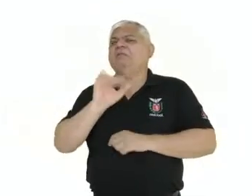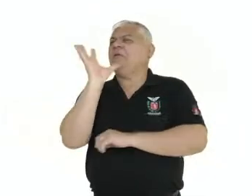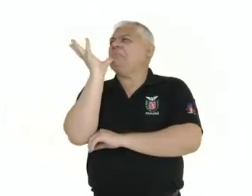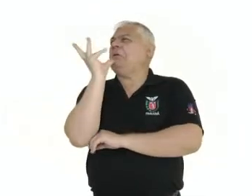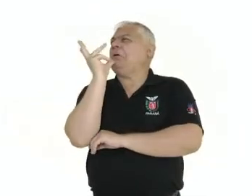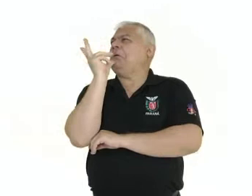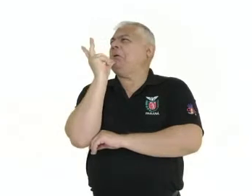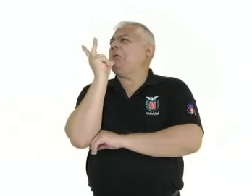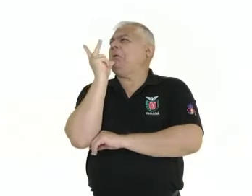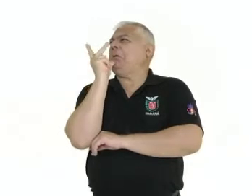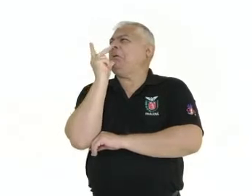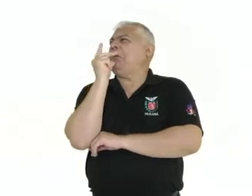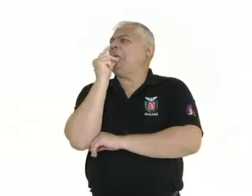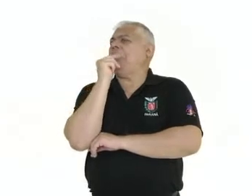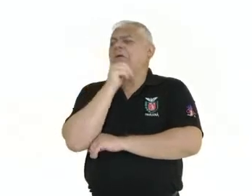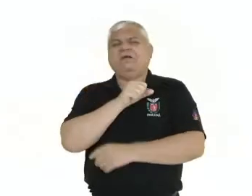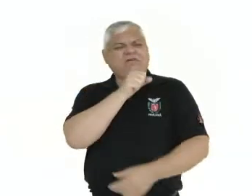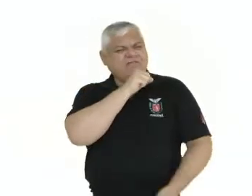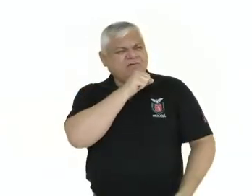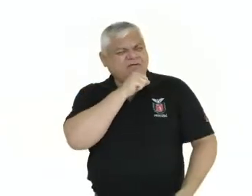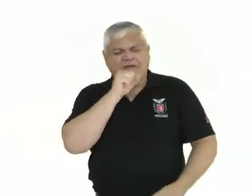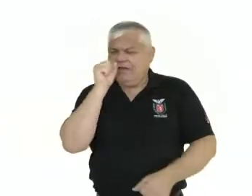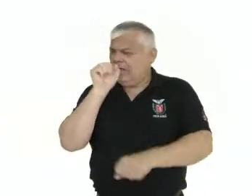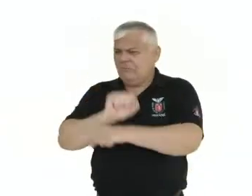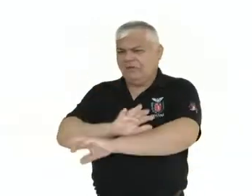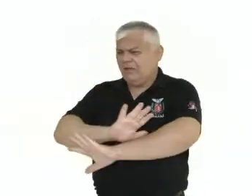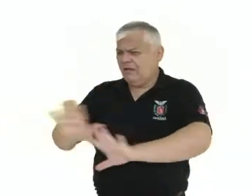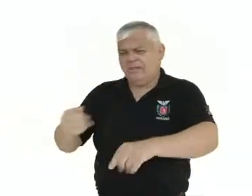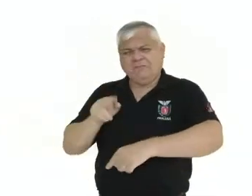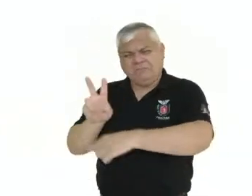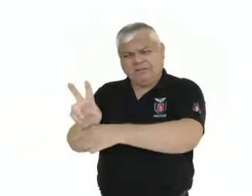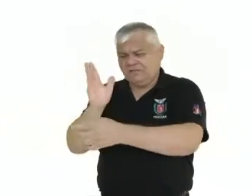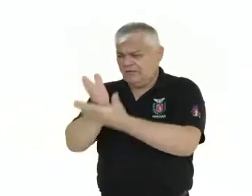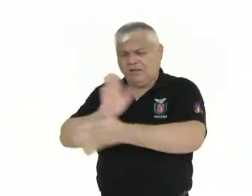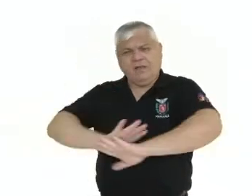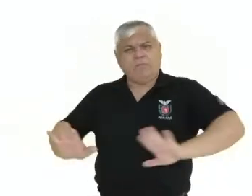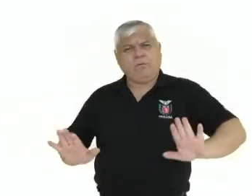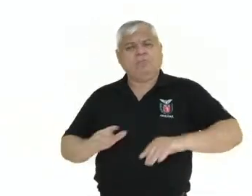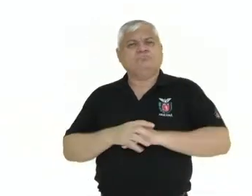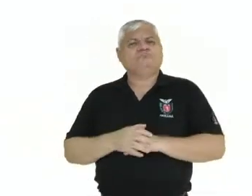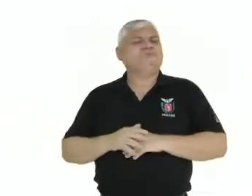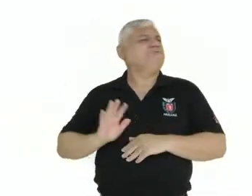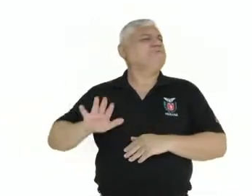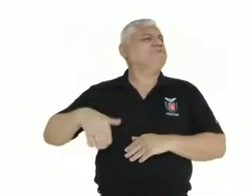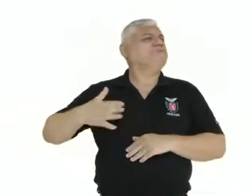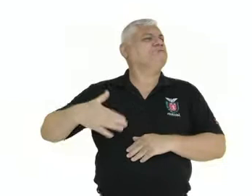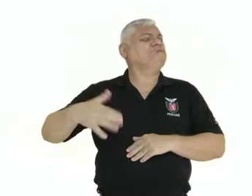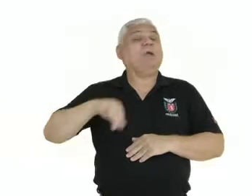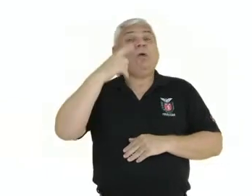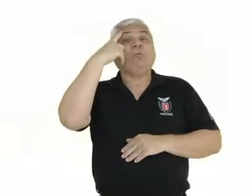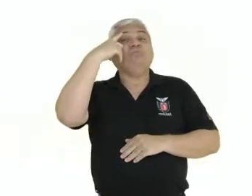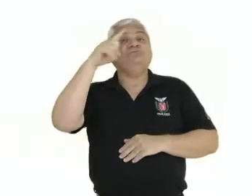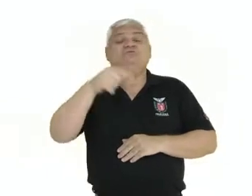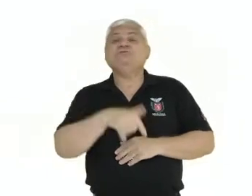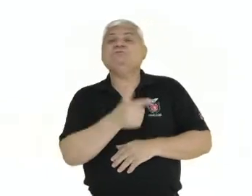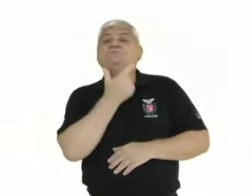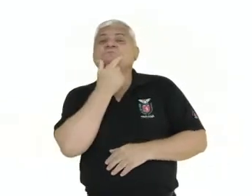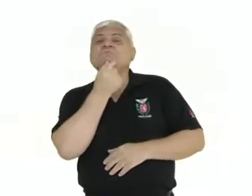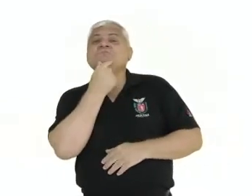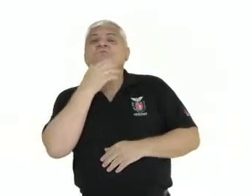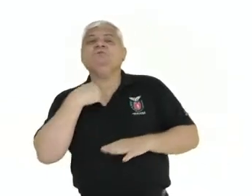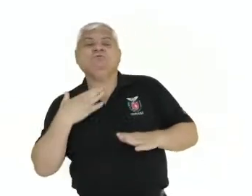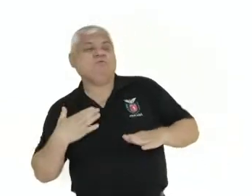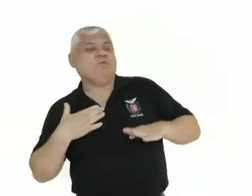vezes, que o velho resolveu parar com os empréstimos. Certo dia, foi à oficina um menino,